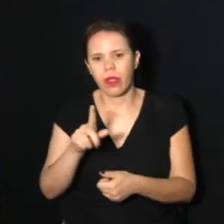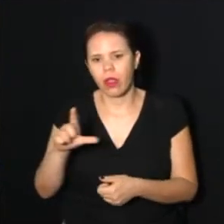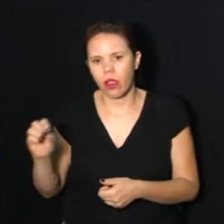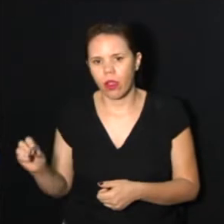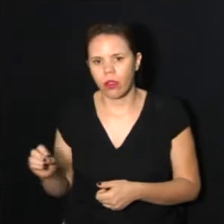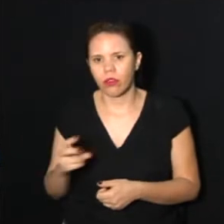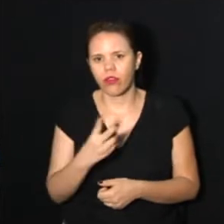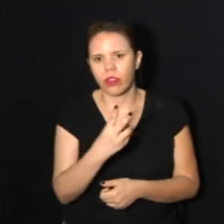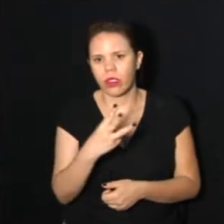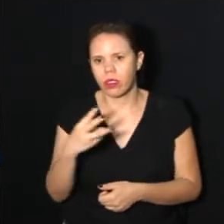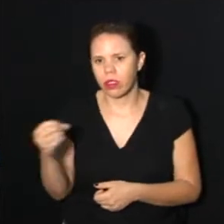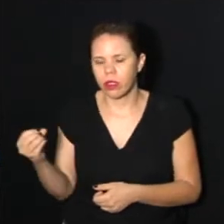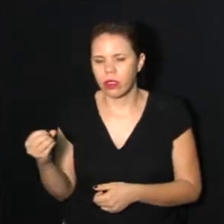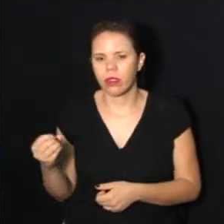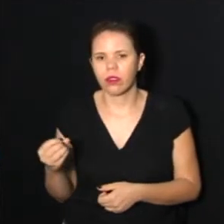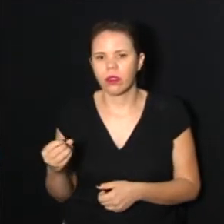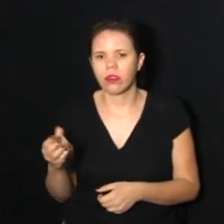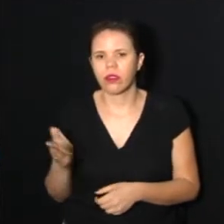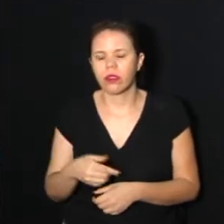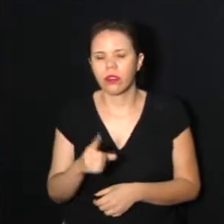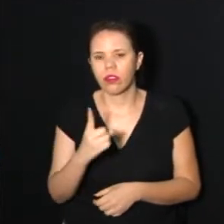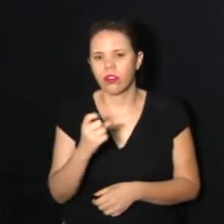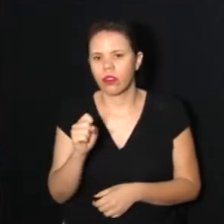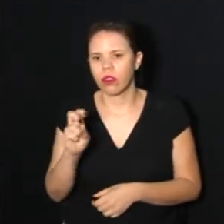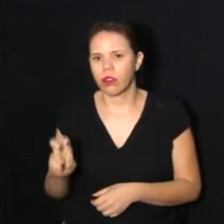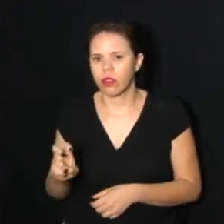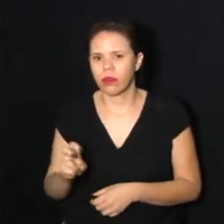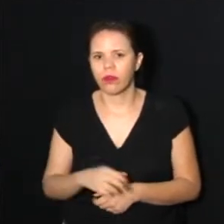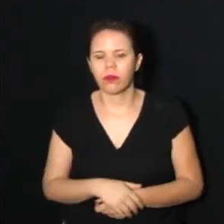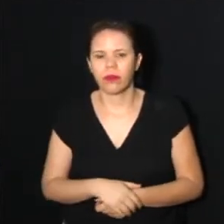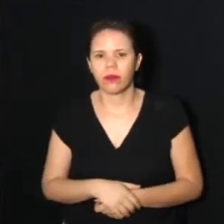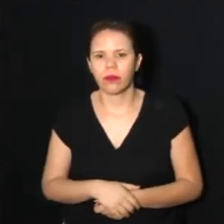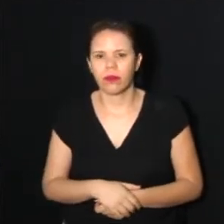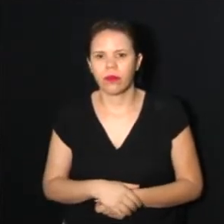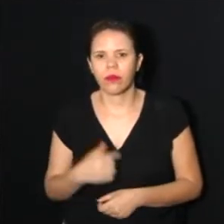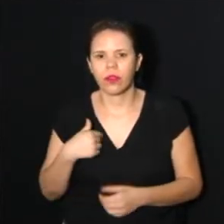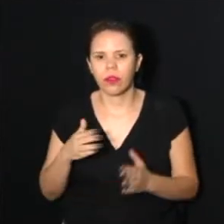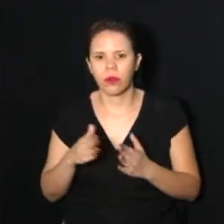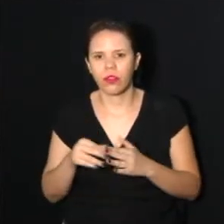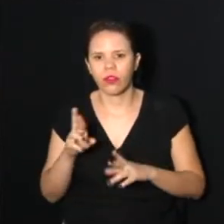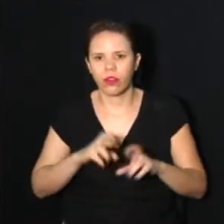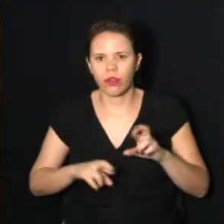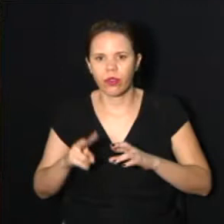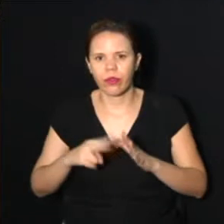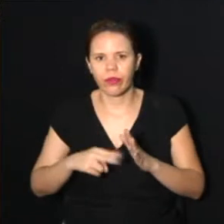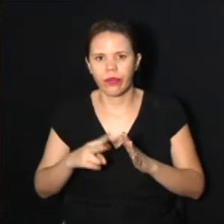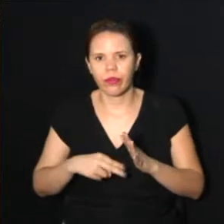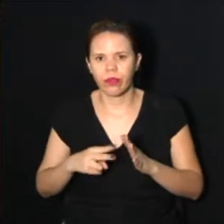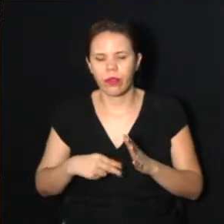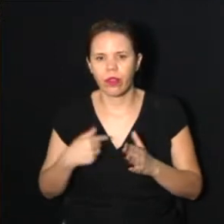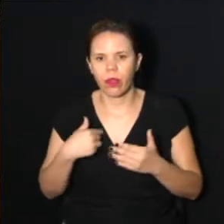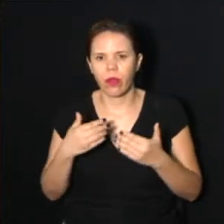processo 231.185, de autoria do prefeito municipal. Senhor presidente, pela ordem, eu pedi vista do projeto. Pela ordem,